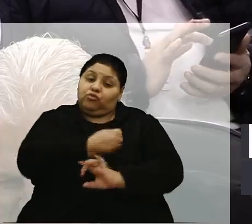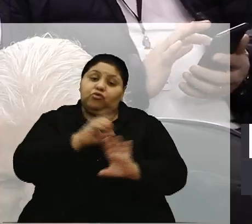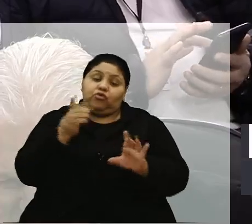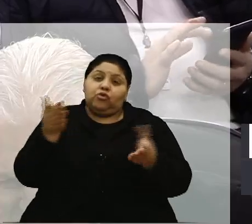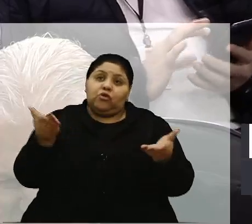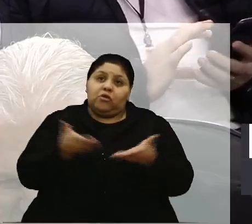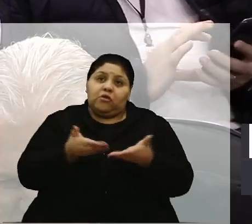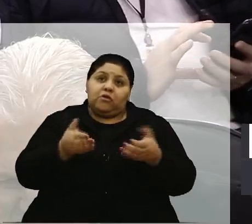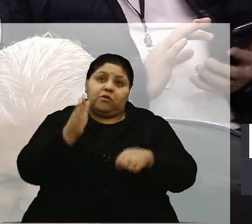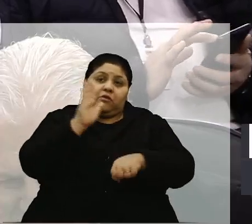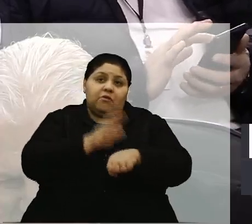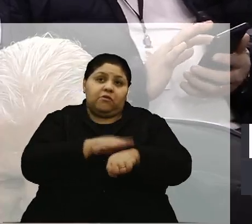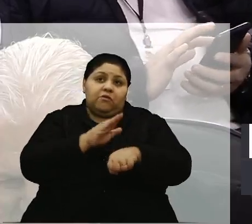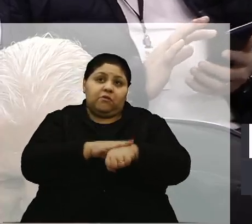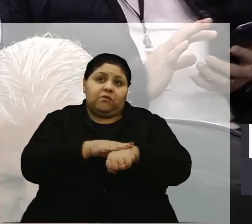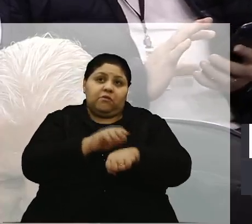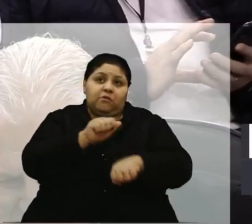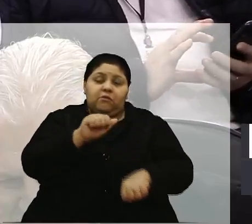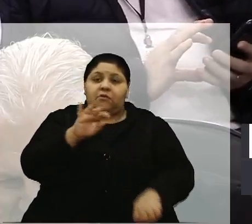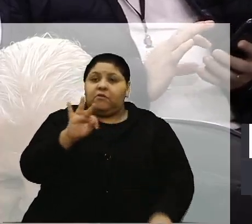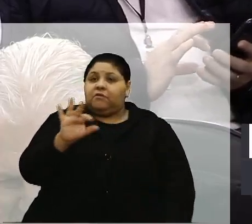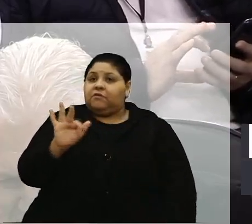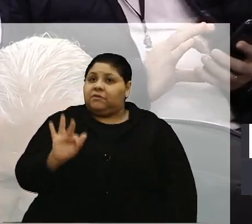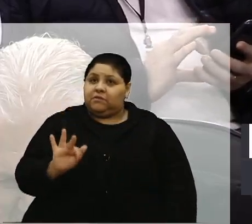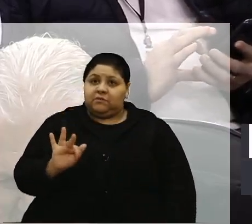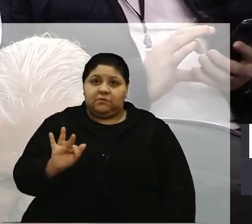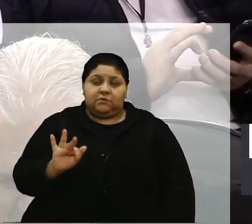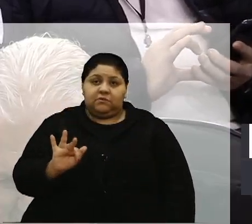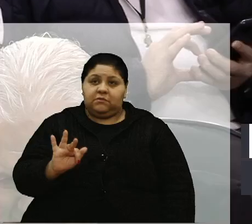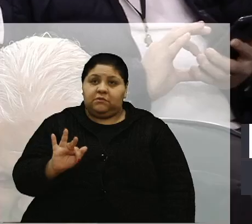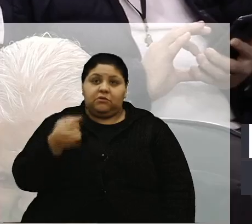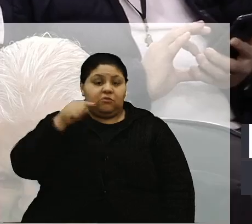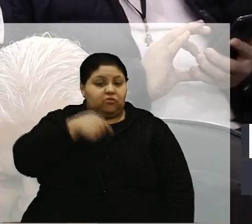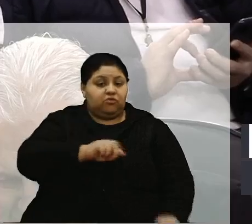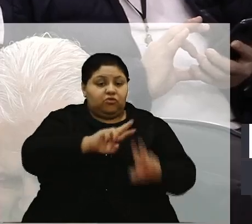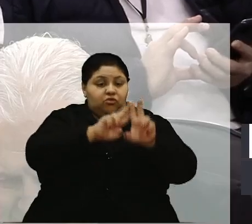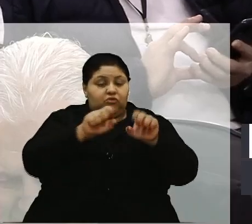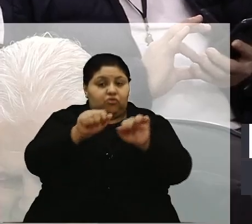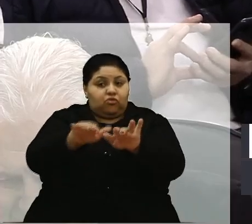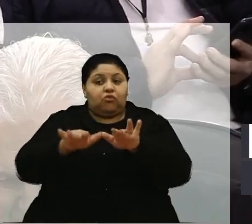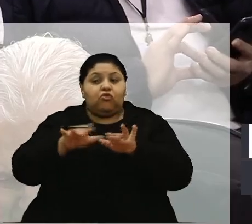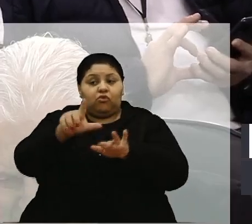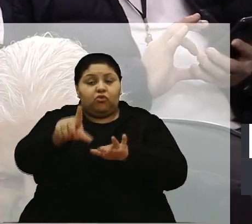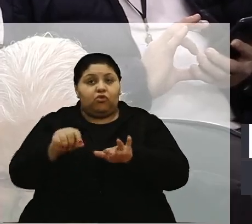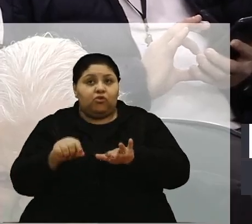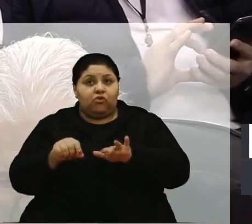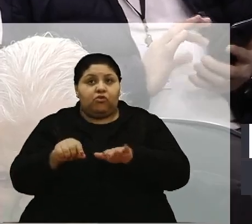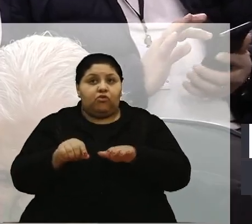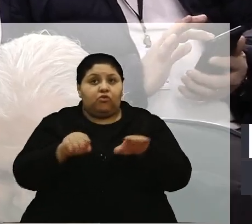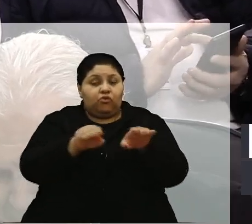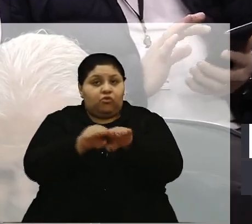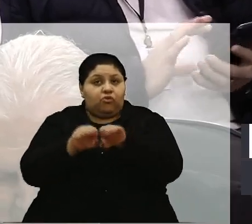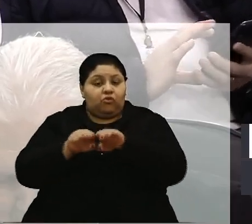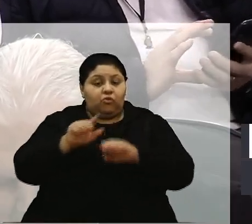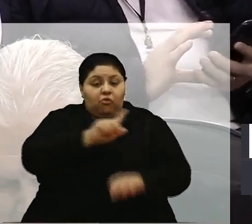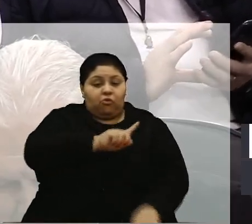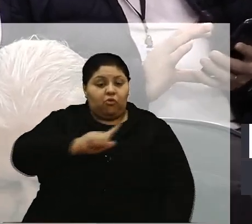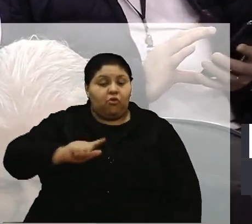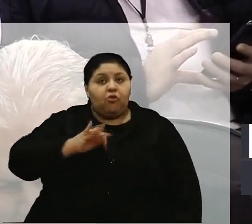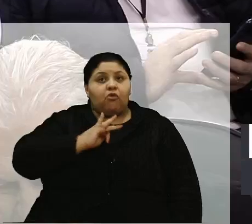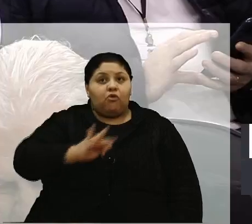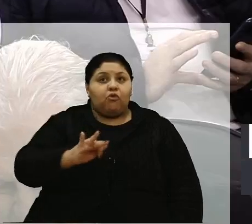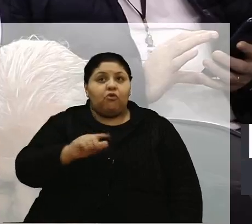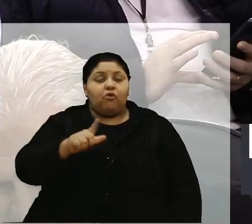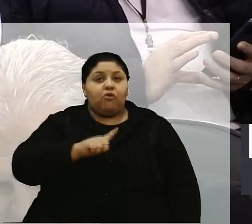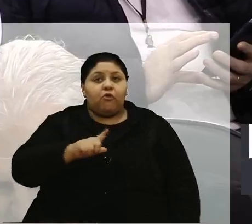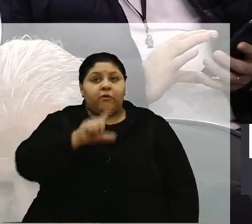nesse momento a STF não tem que se meter nesse assunto. O Congresso tem que decidir. E, paralelo a isso, o governo federal tem que pautar